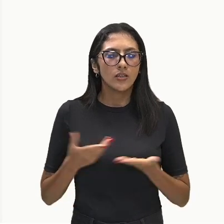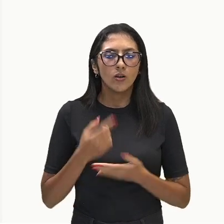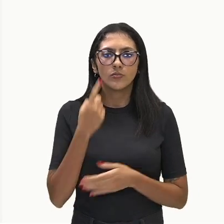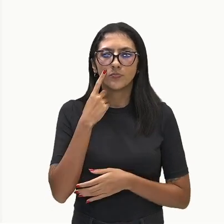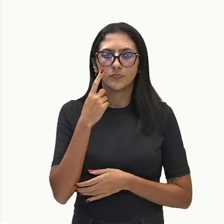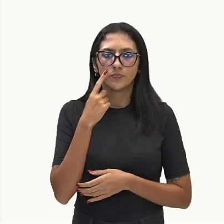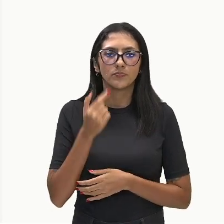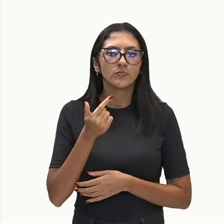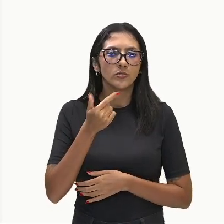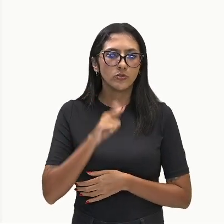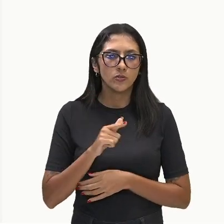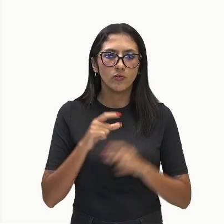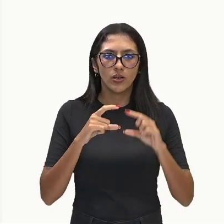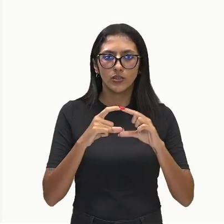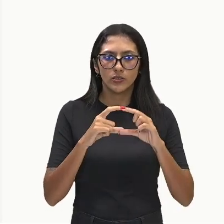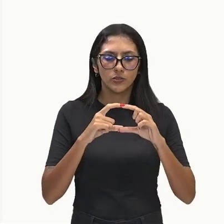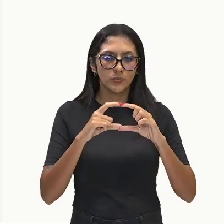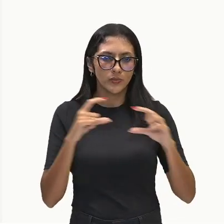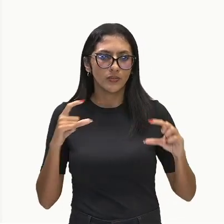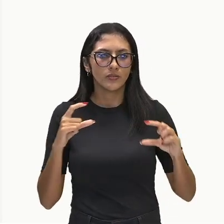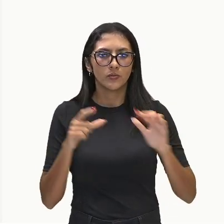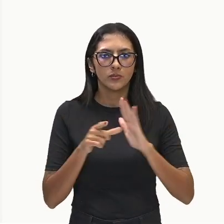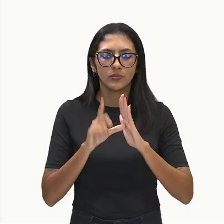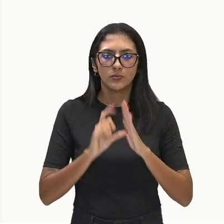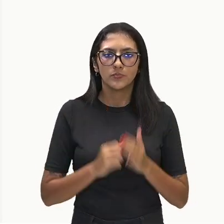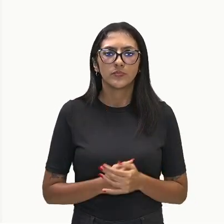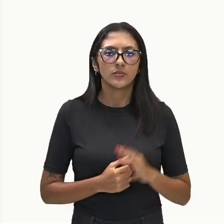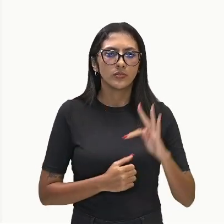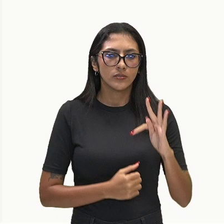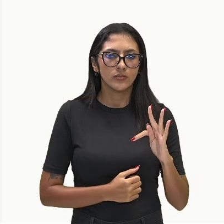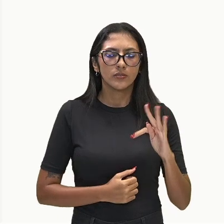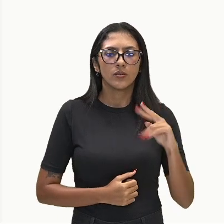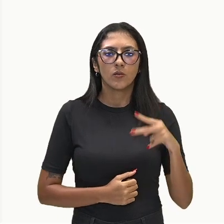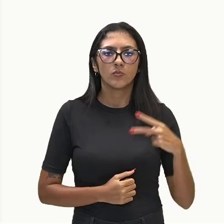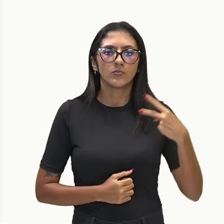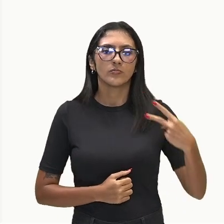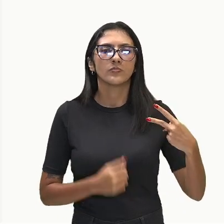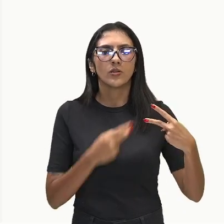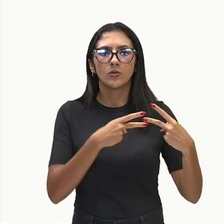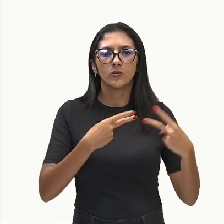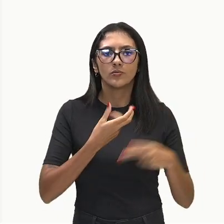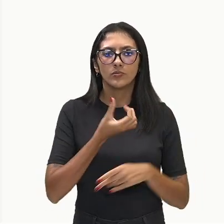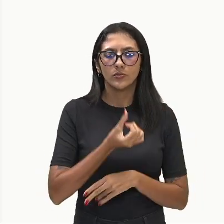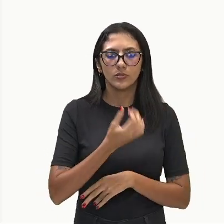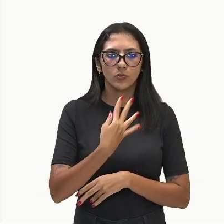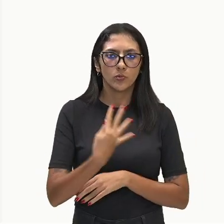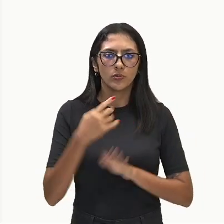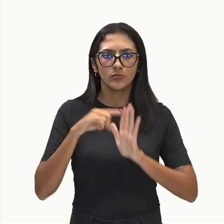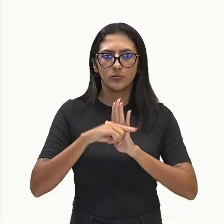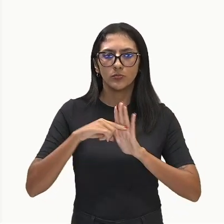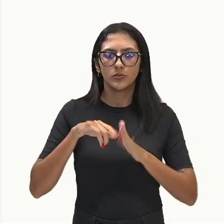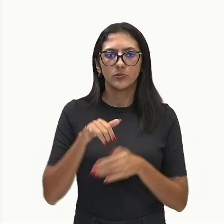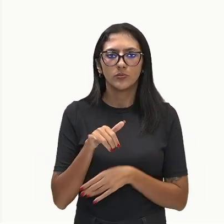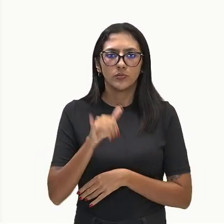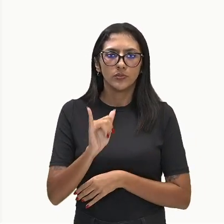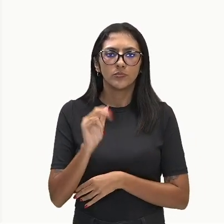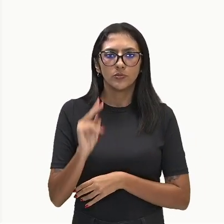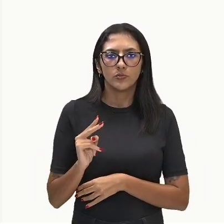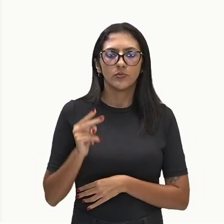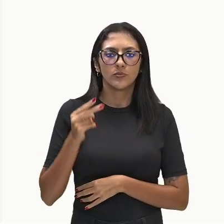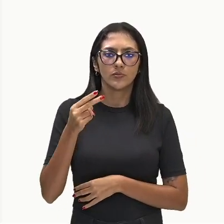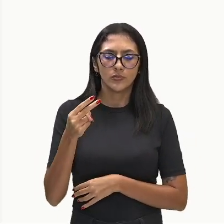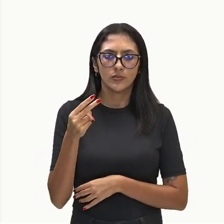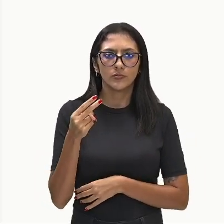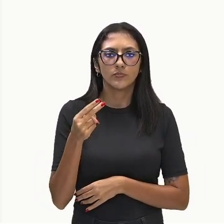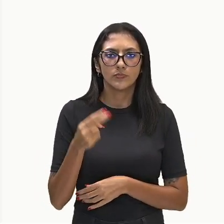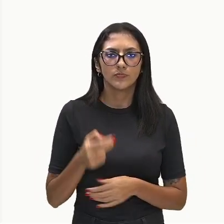voltamos aqui para a expressão que a gente calculou. T ao quadrado é igual a 64 menos y, só que quem é